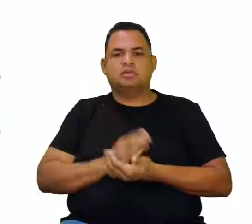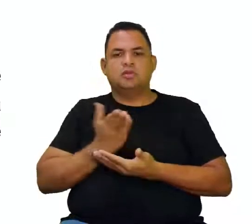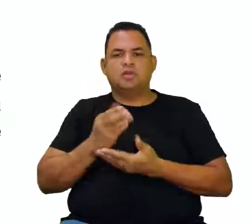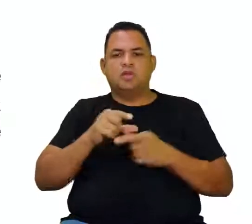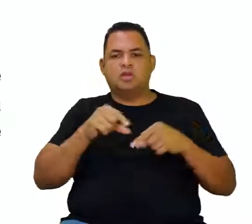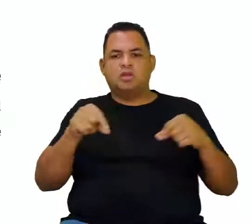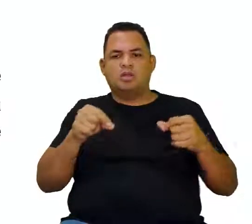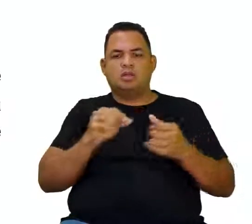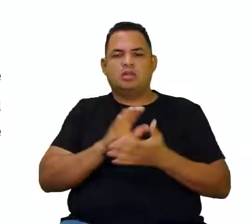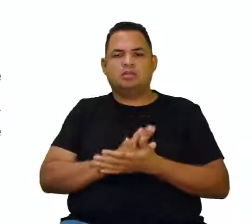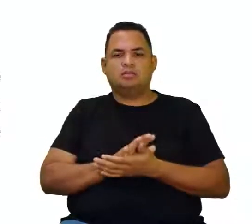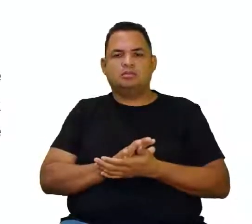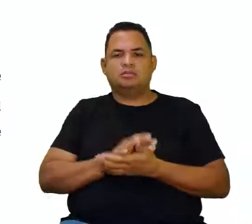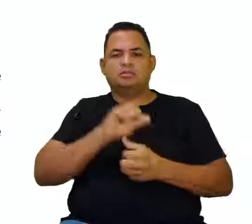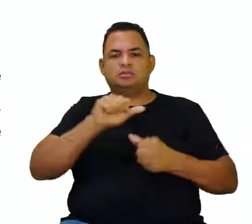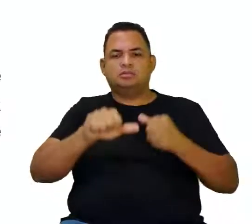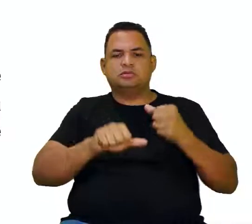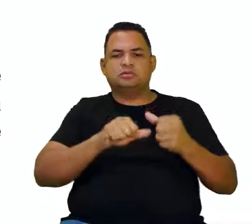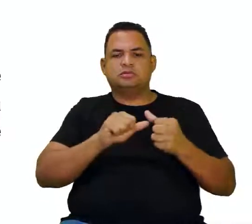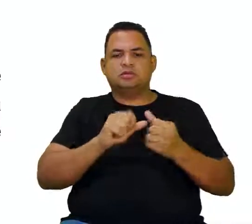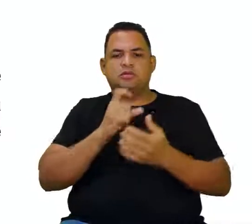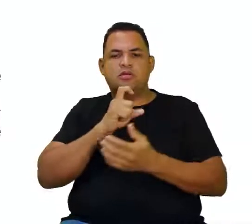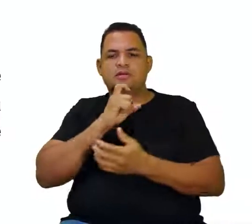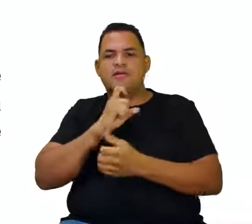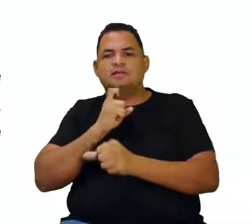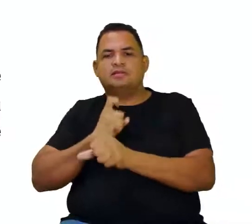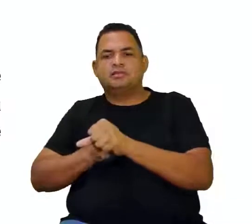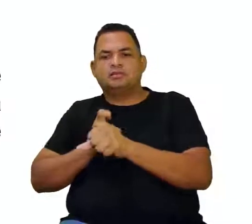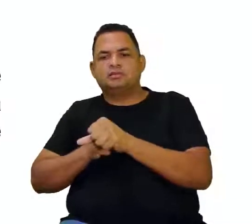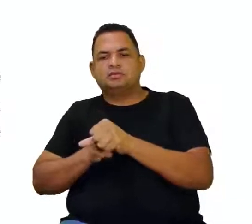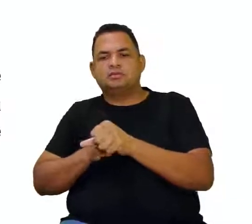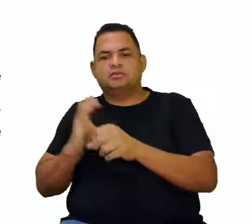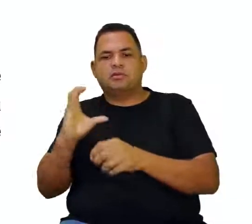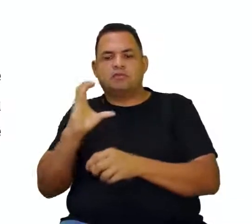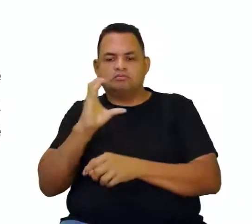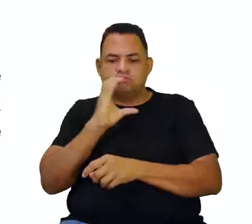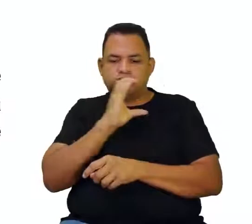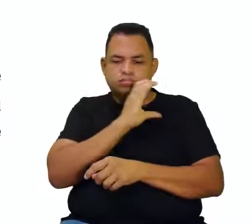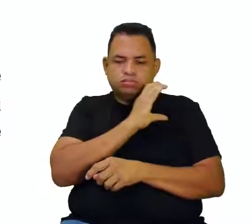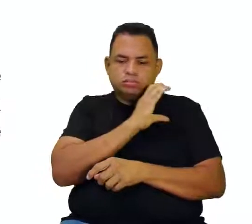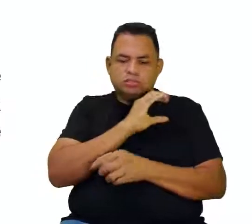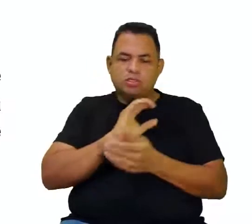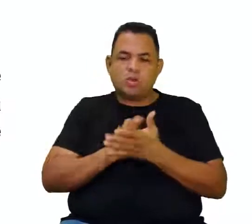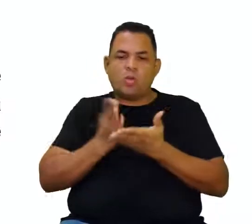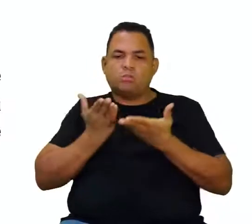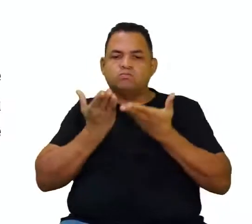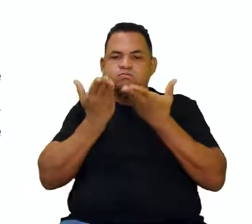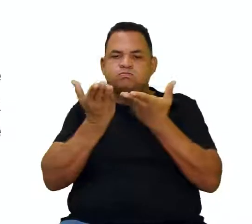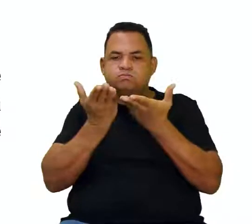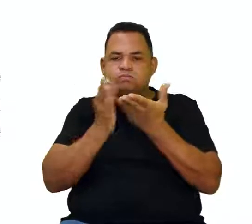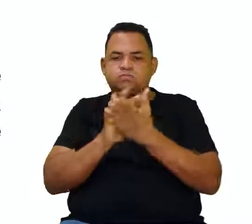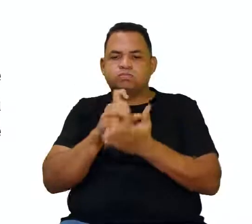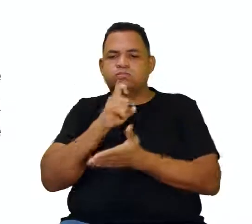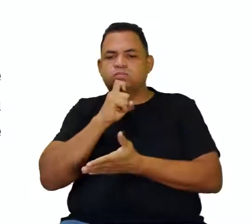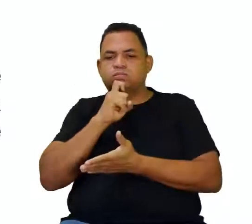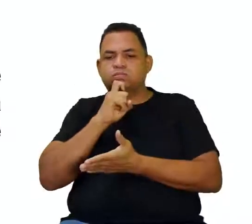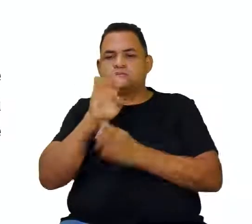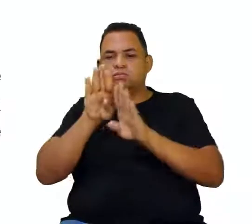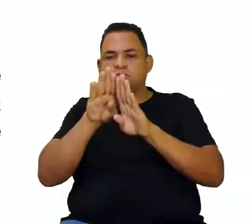água para o gelo, para a água virar gelo, você vai aquecer essa cuba ou você vai colocar no congelador para que ela